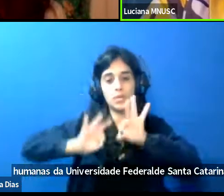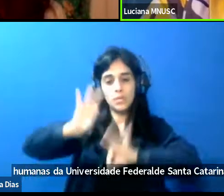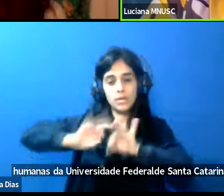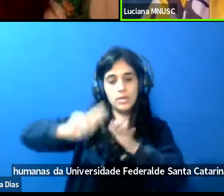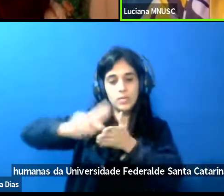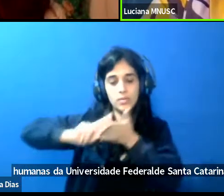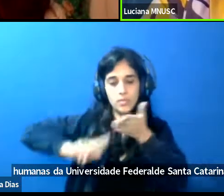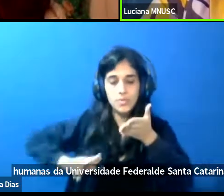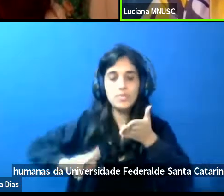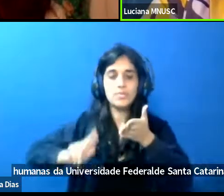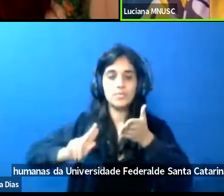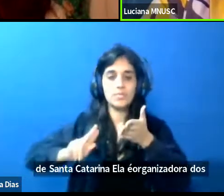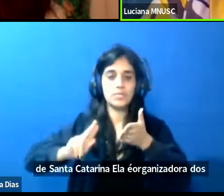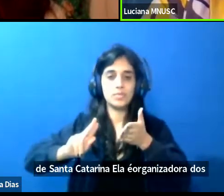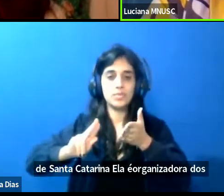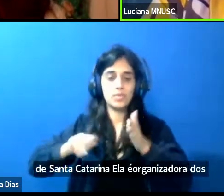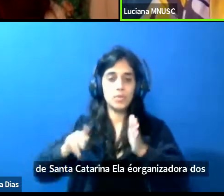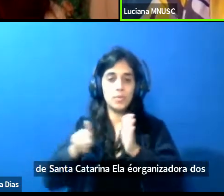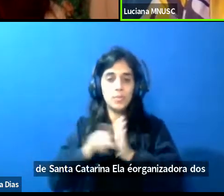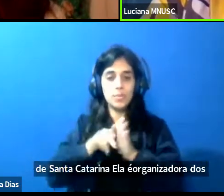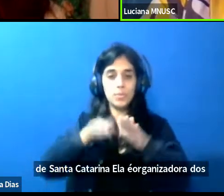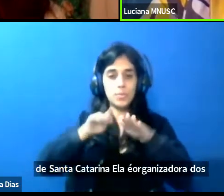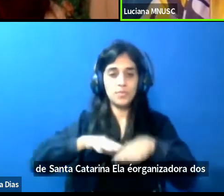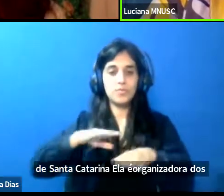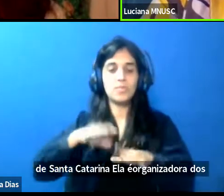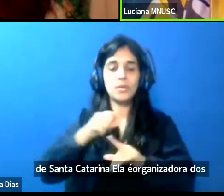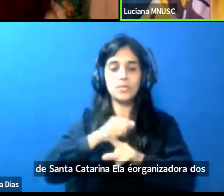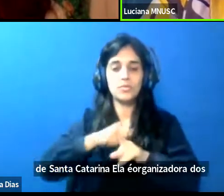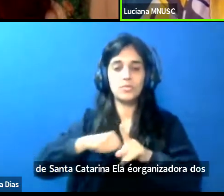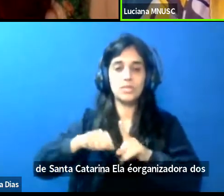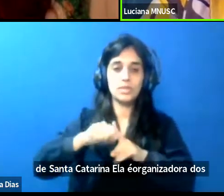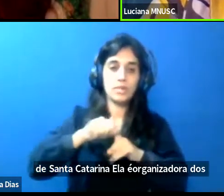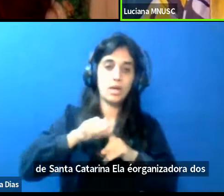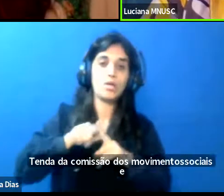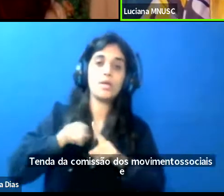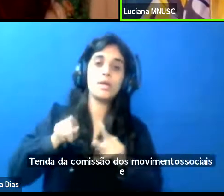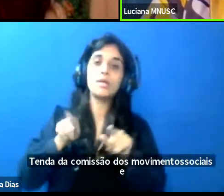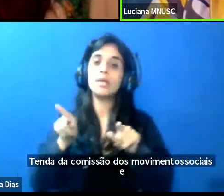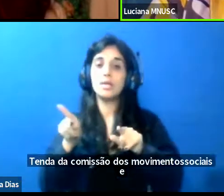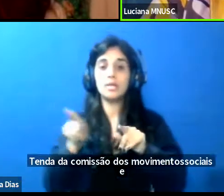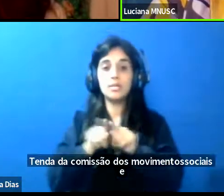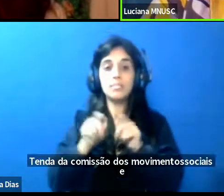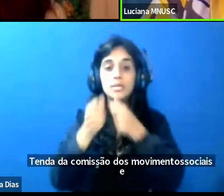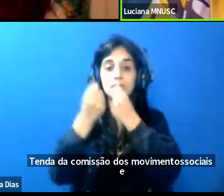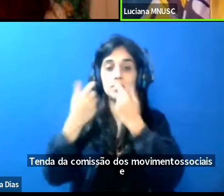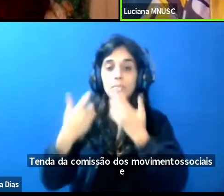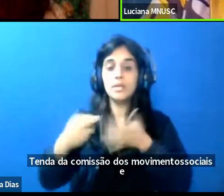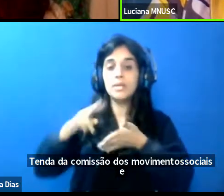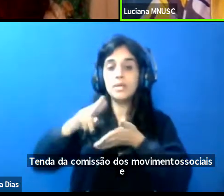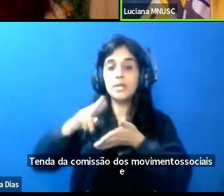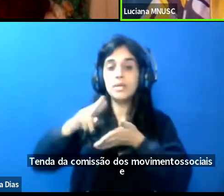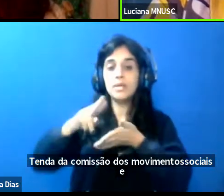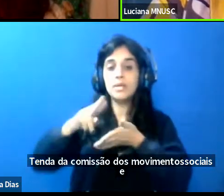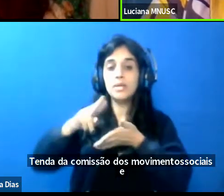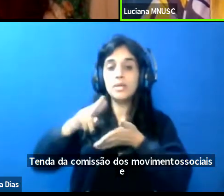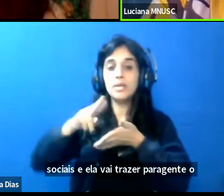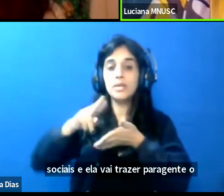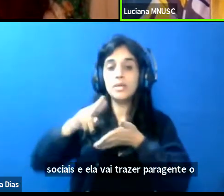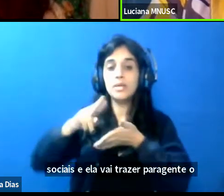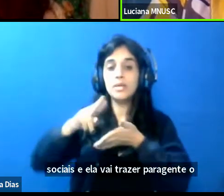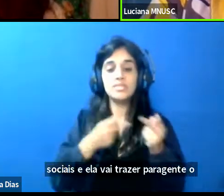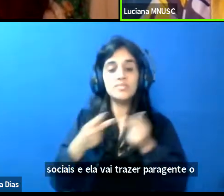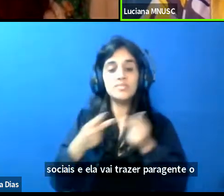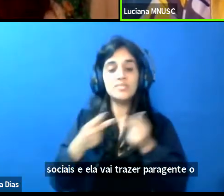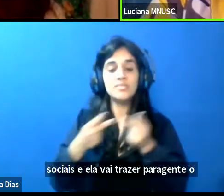da Comissão dos Movimentos Sociais, e ela vai trazer para a gente o roteiro de visita, que é a